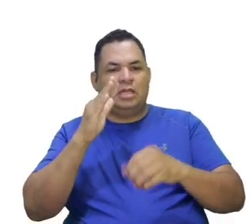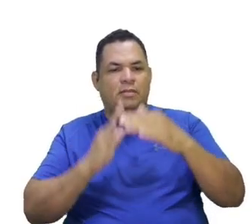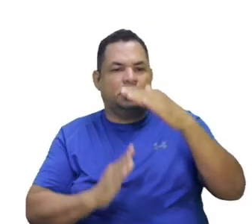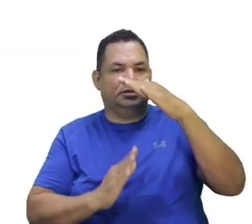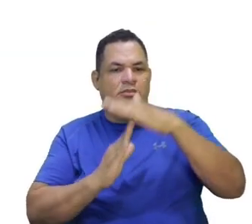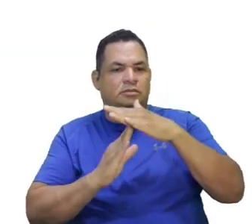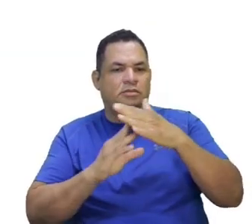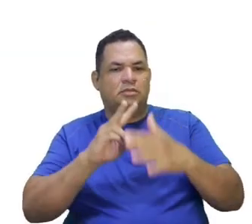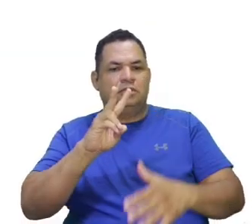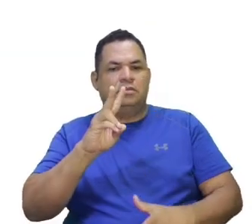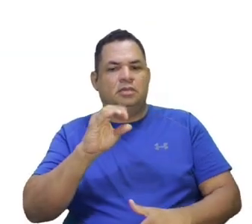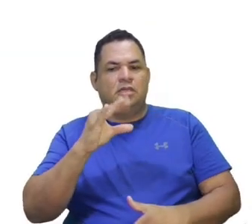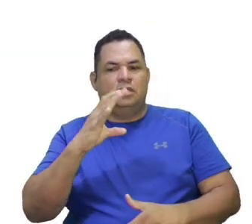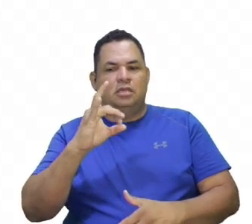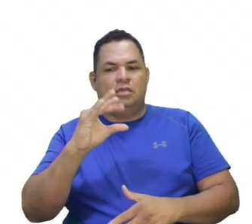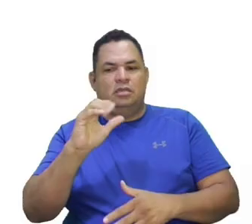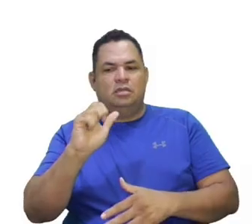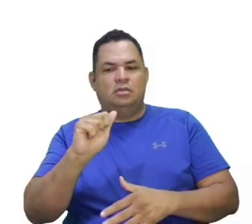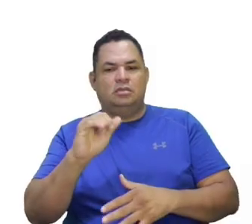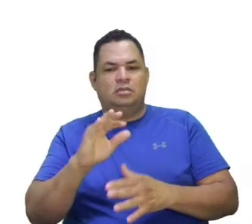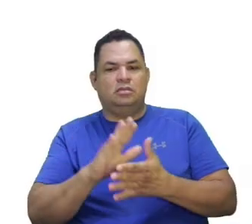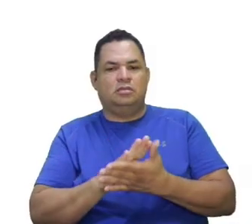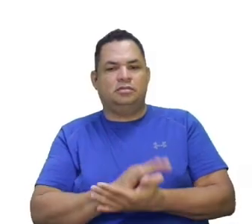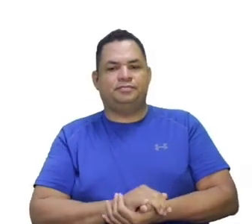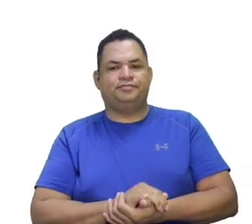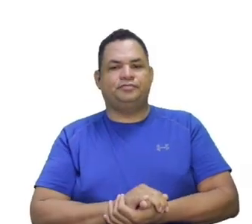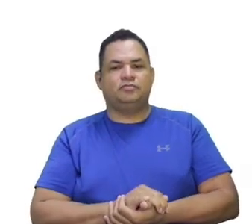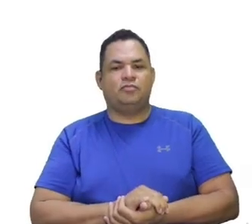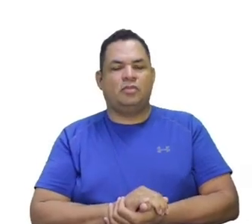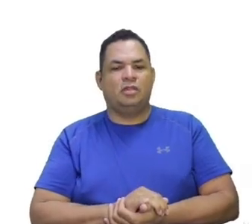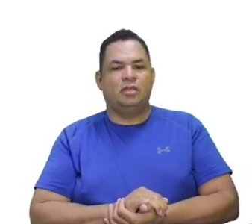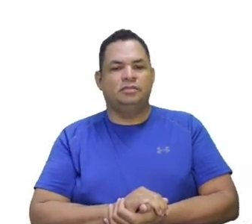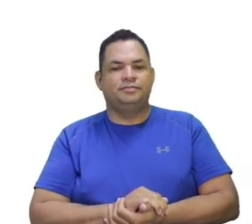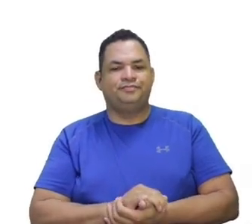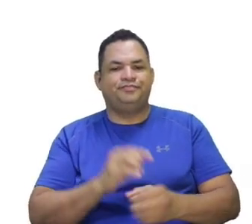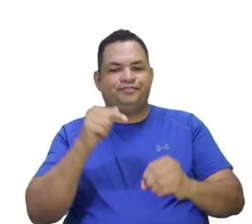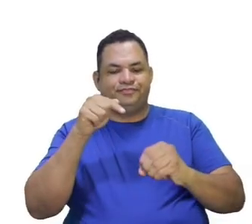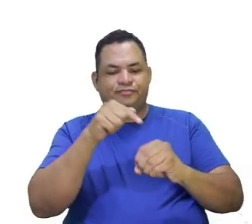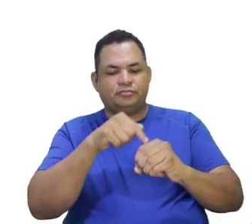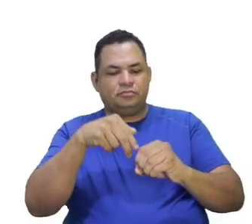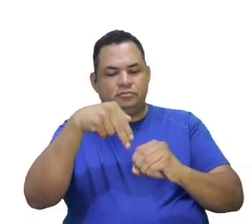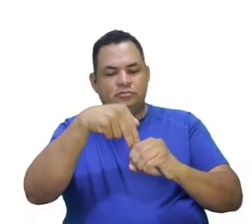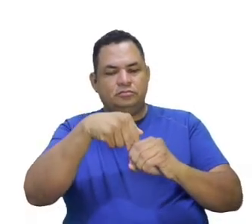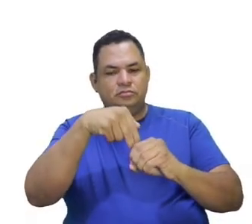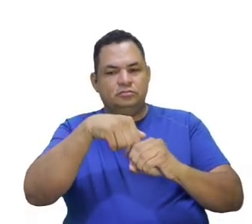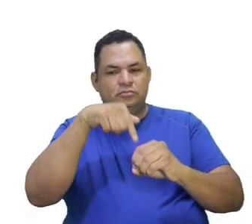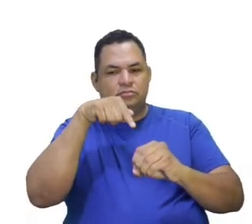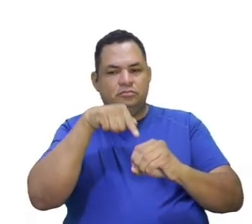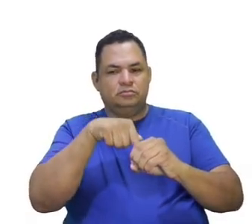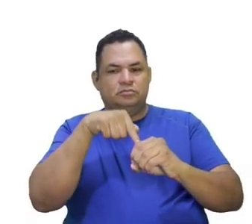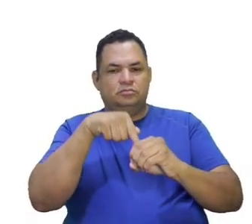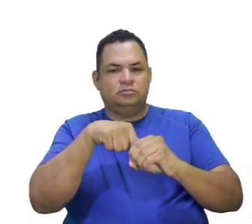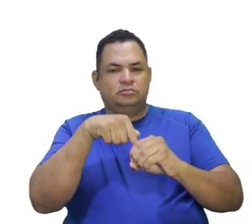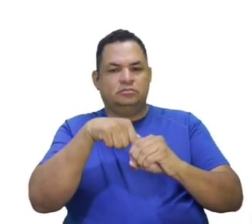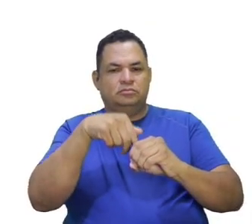por isso. Pronto, estamos aqui. Esse é o núcleo do átomo.